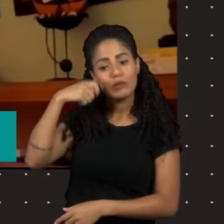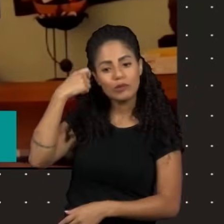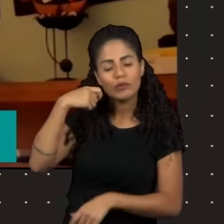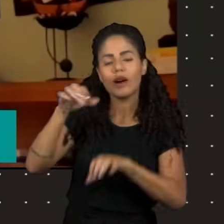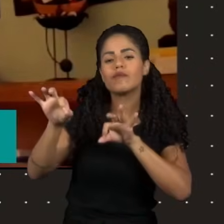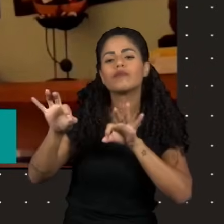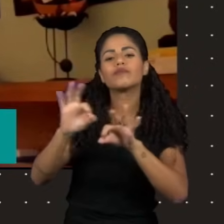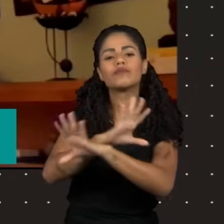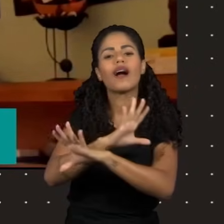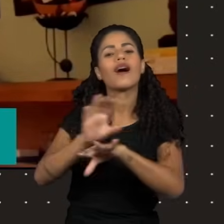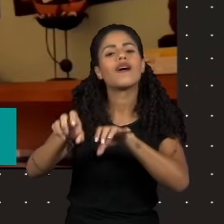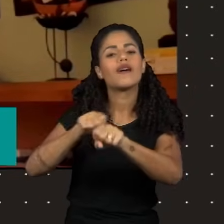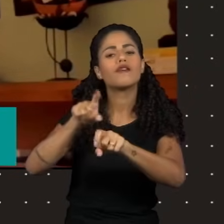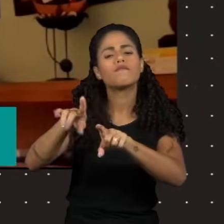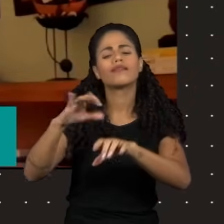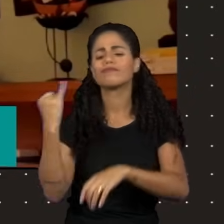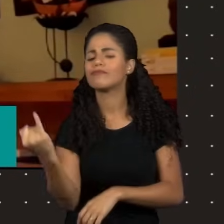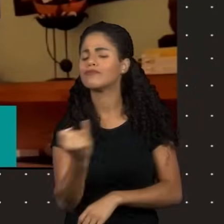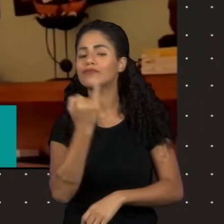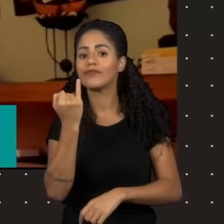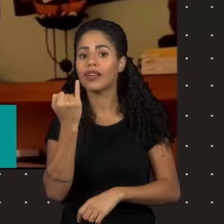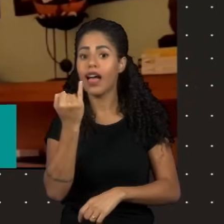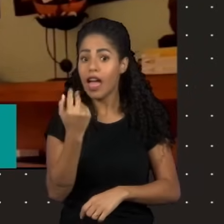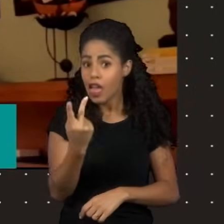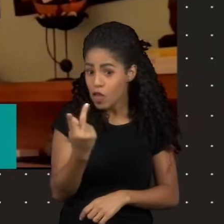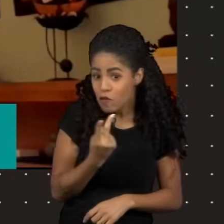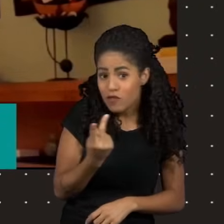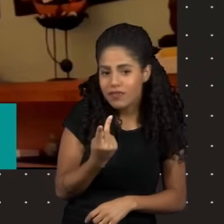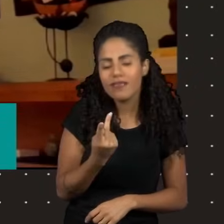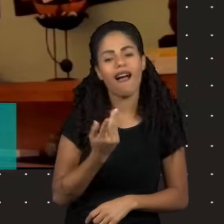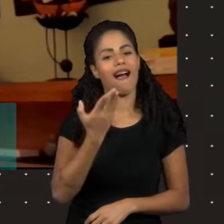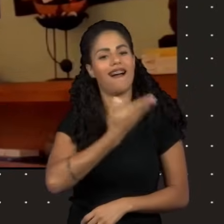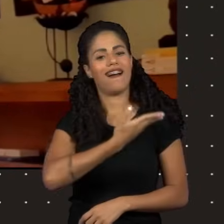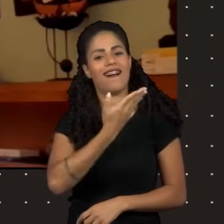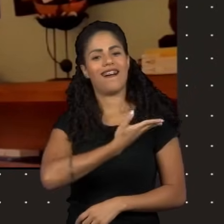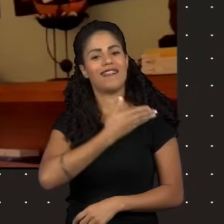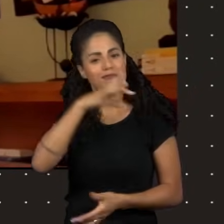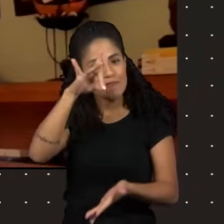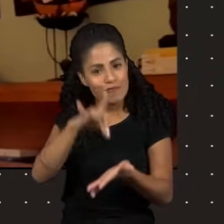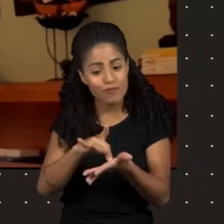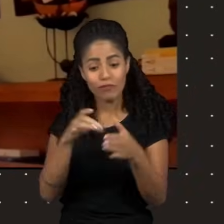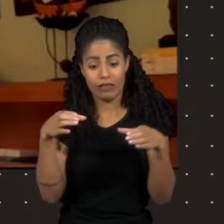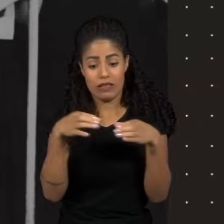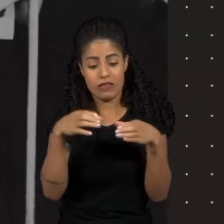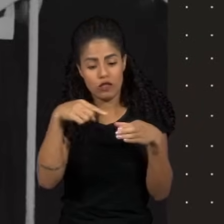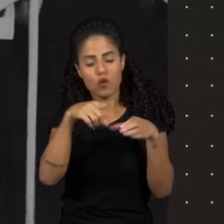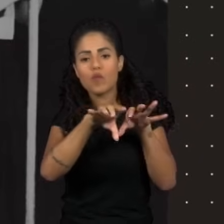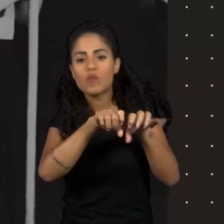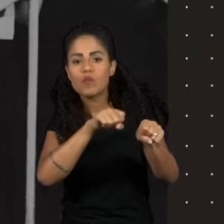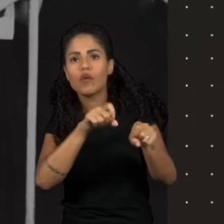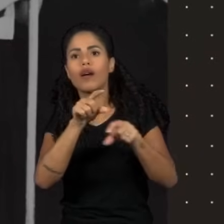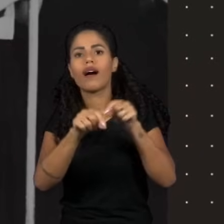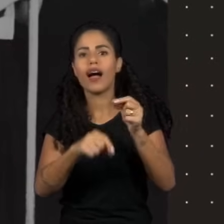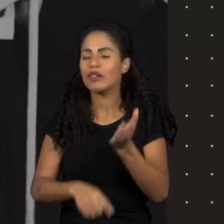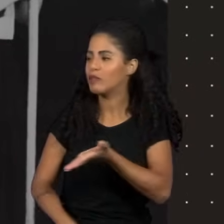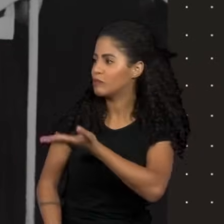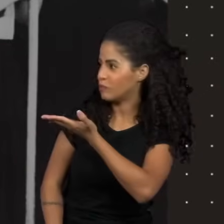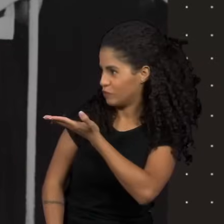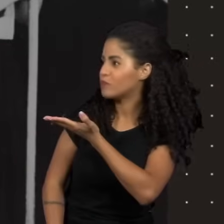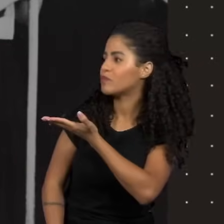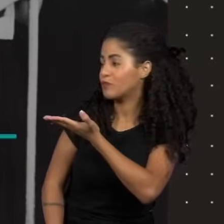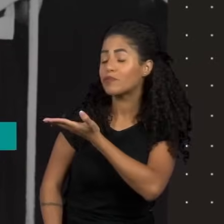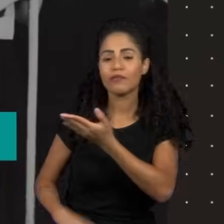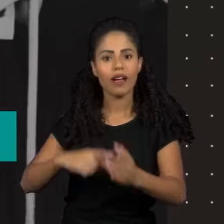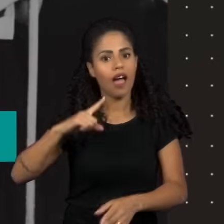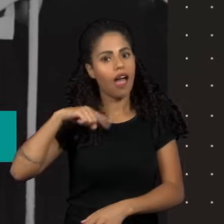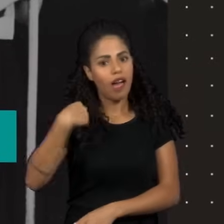para mim mais importante é que nos tornamos amigos. Essa turma, vai saber Deus por quê, nós tínhamos